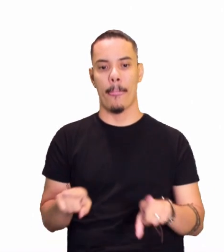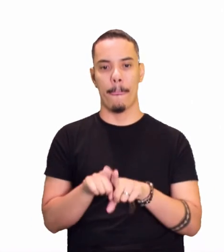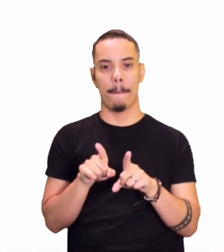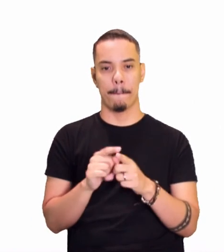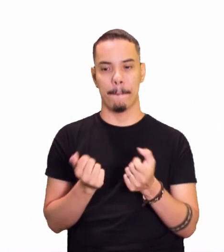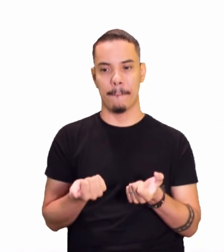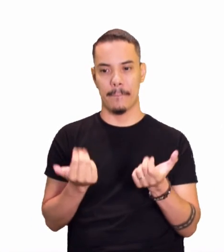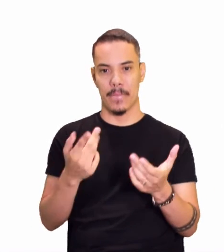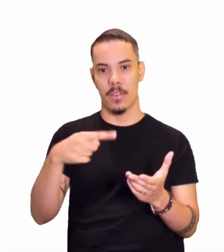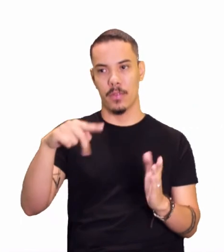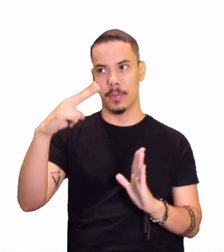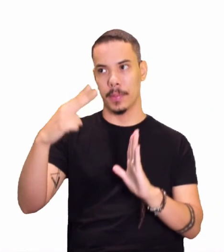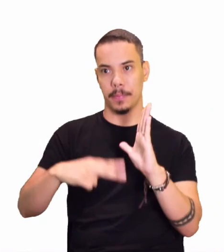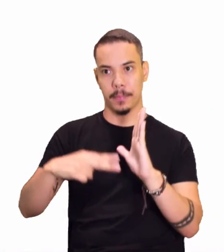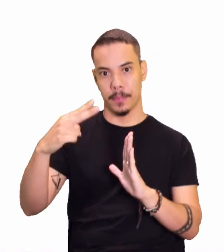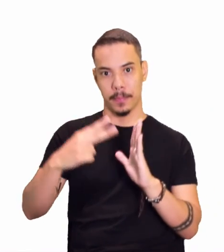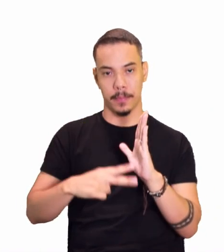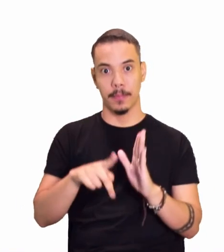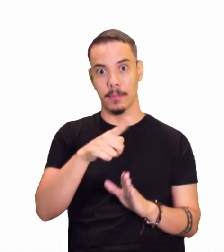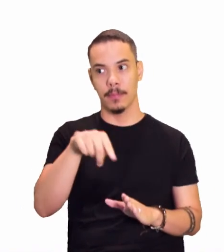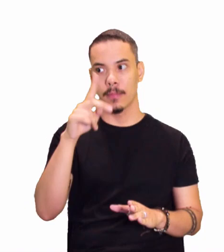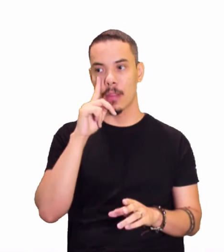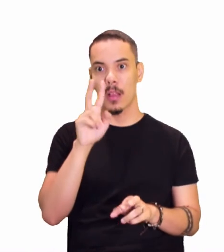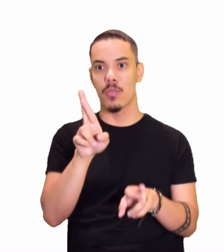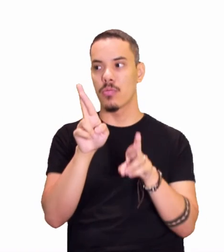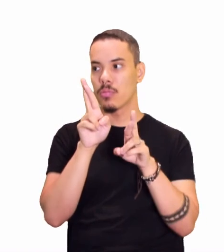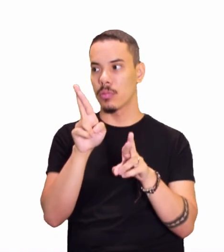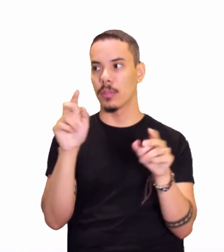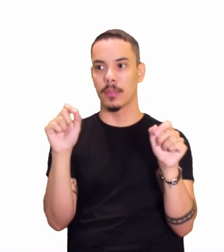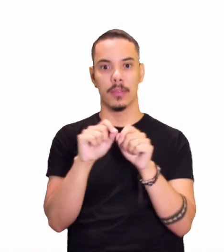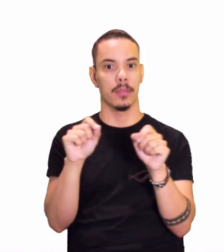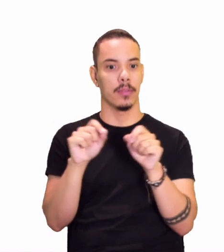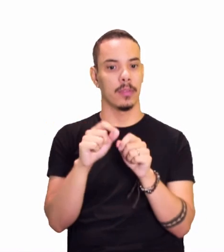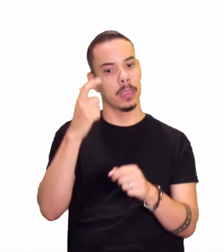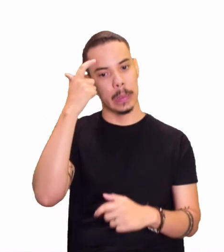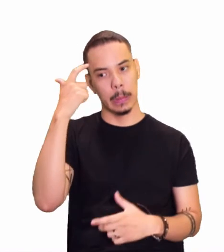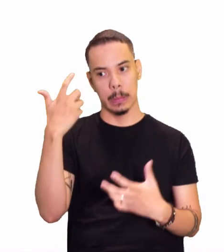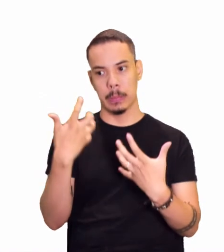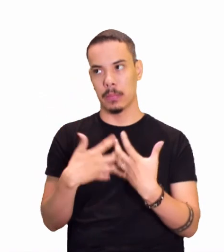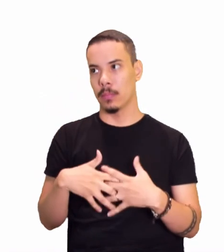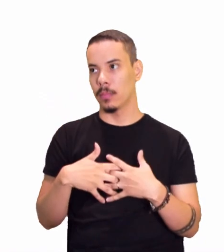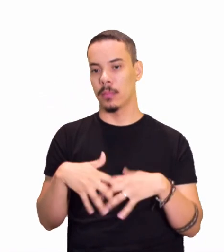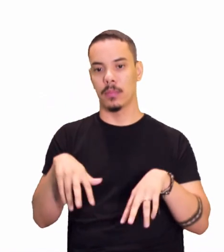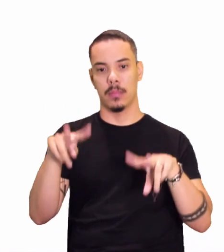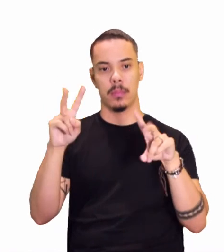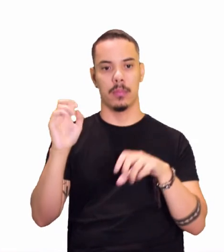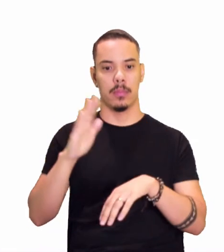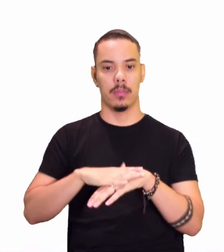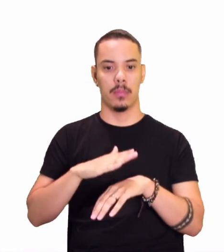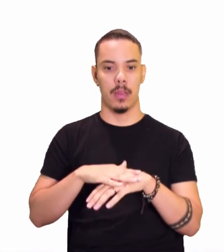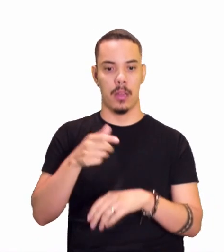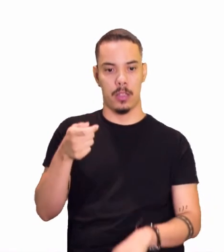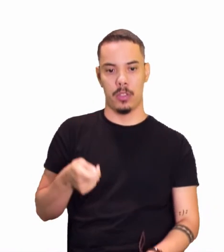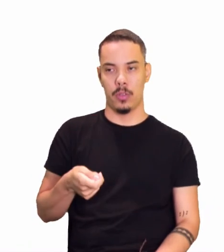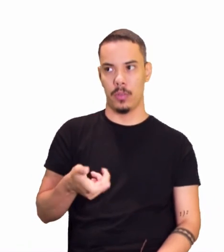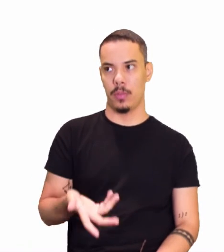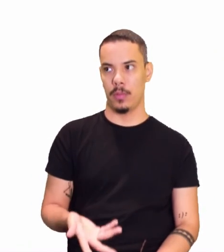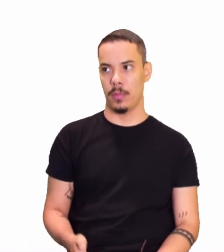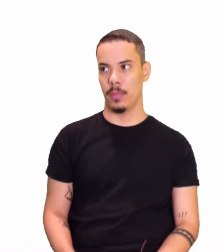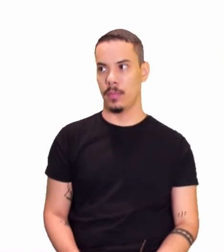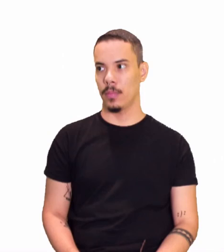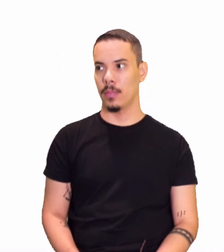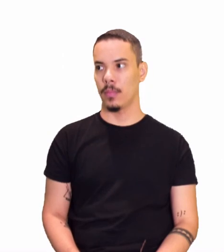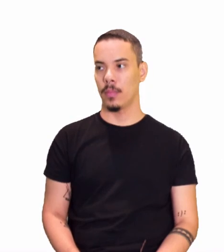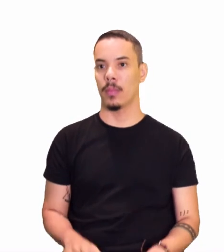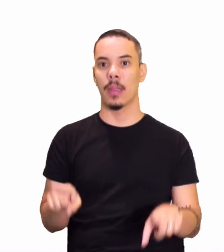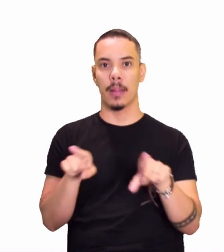claro, você, leitor, o espectador, a fazer uma reflexão sobre suas atitudes, não é verdade? Há